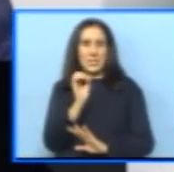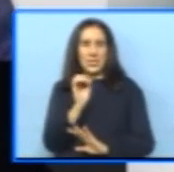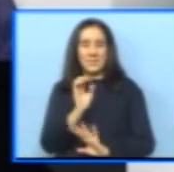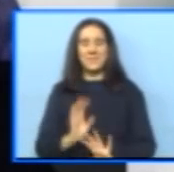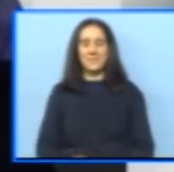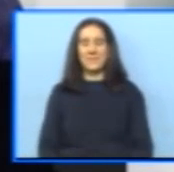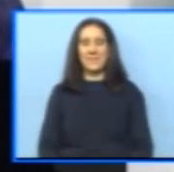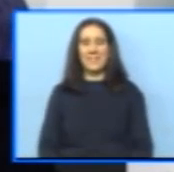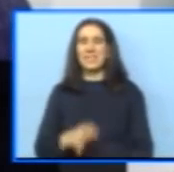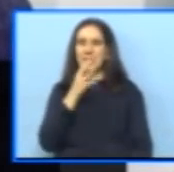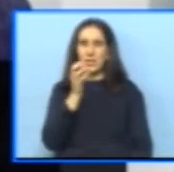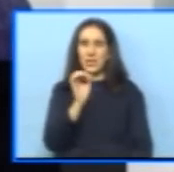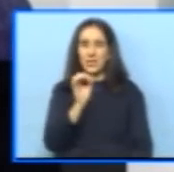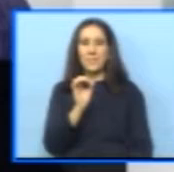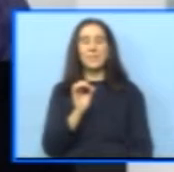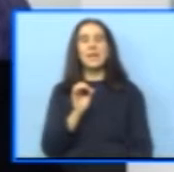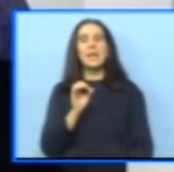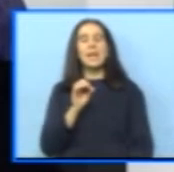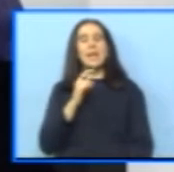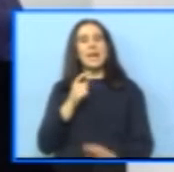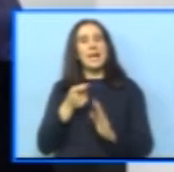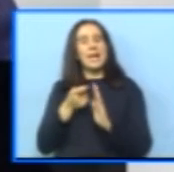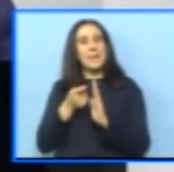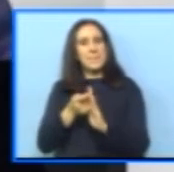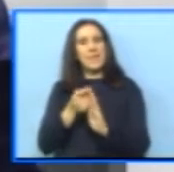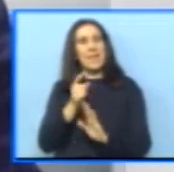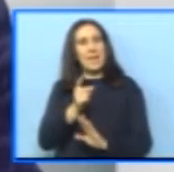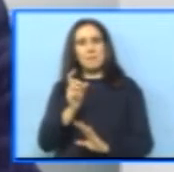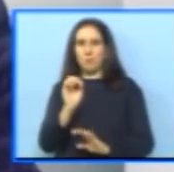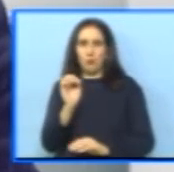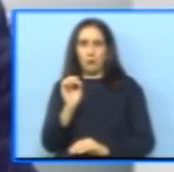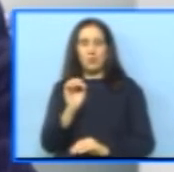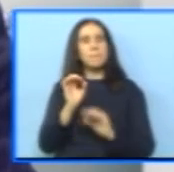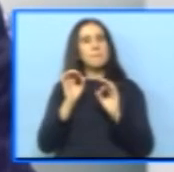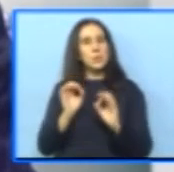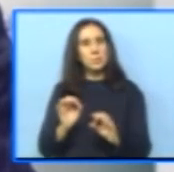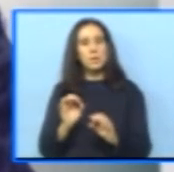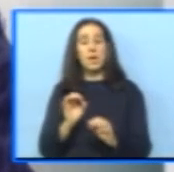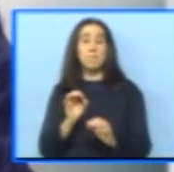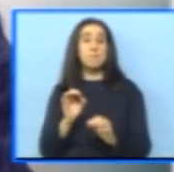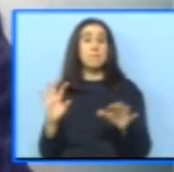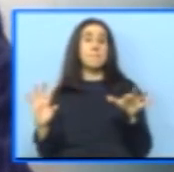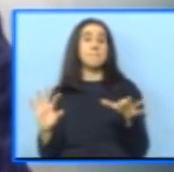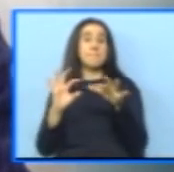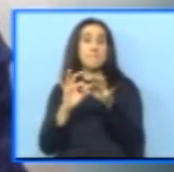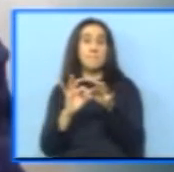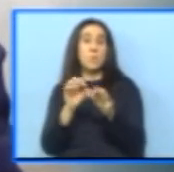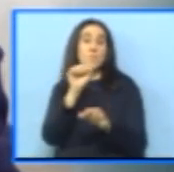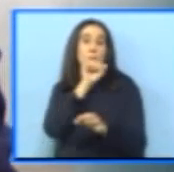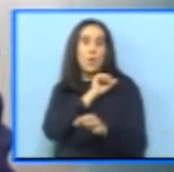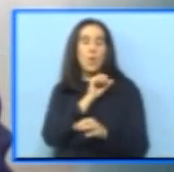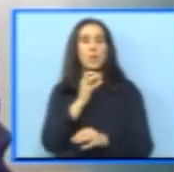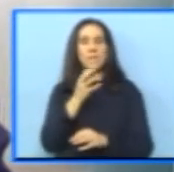que não é preciso forçar tanto. Em todo caso, convergem numa mensagem, e creio que é